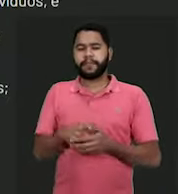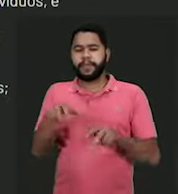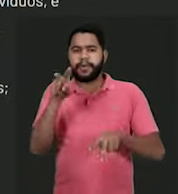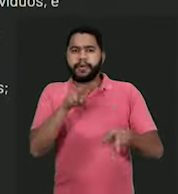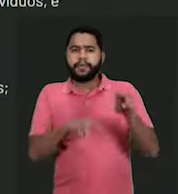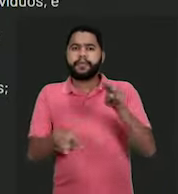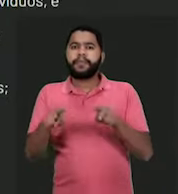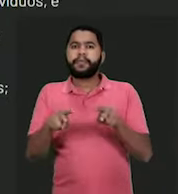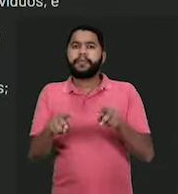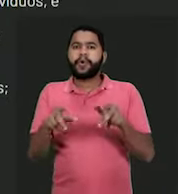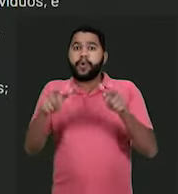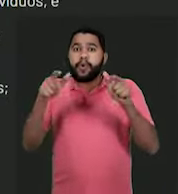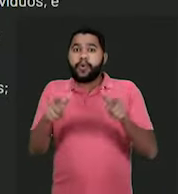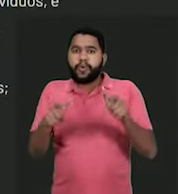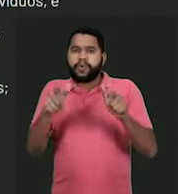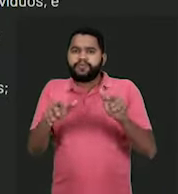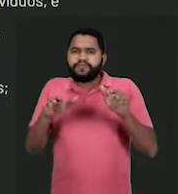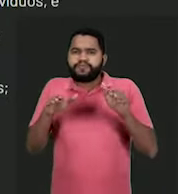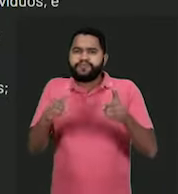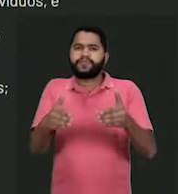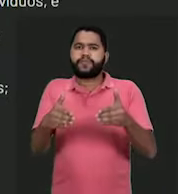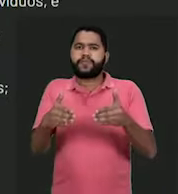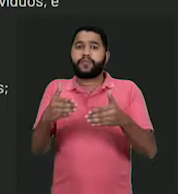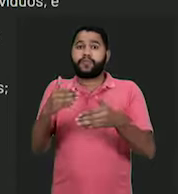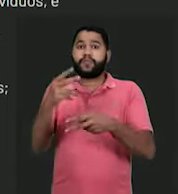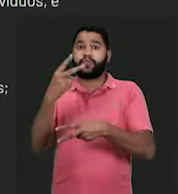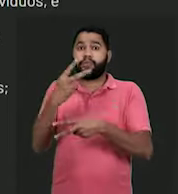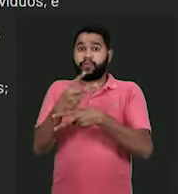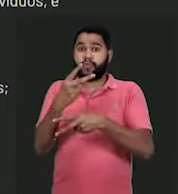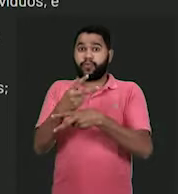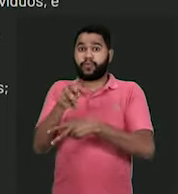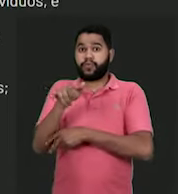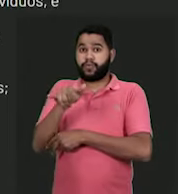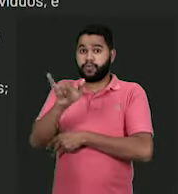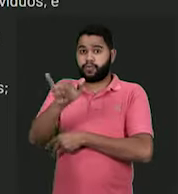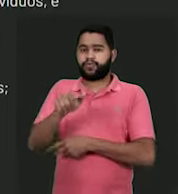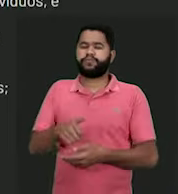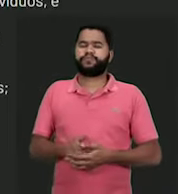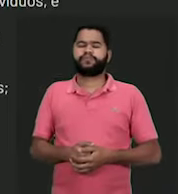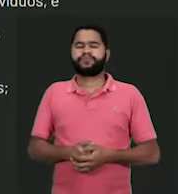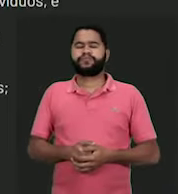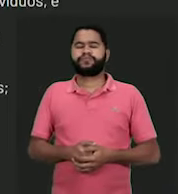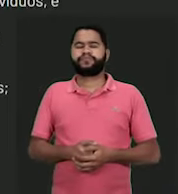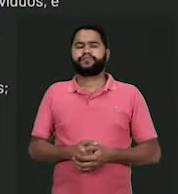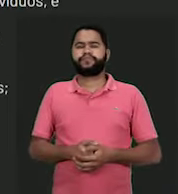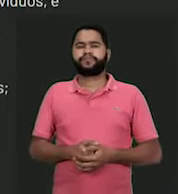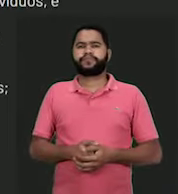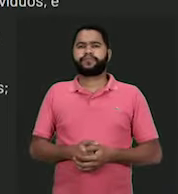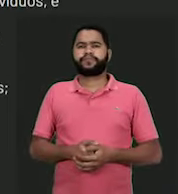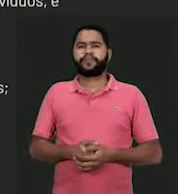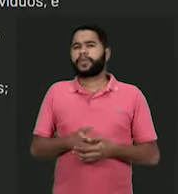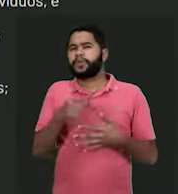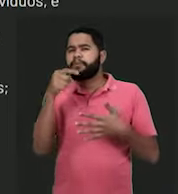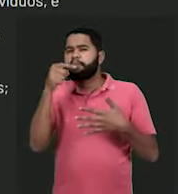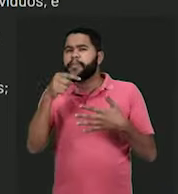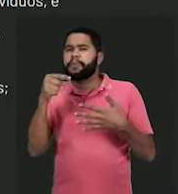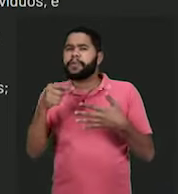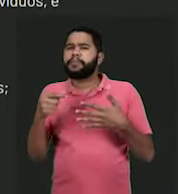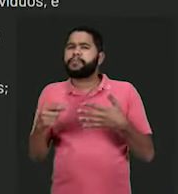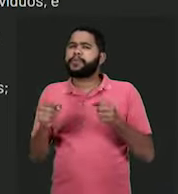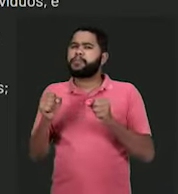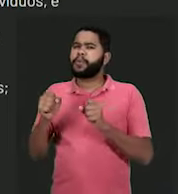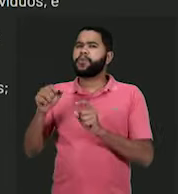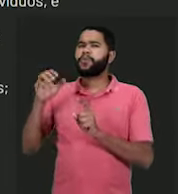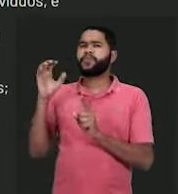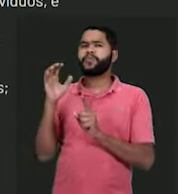regiões específicas do cromossomo Y. Quanto a esses casos, pode